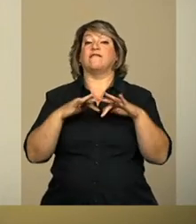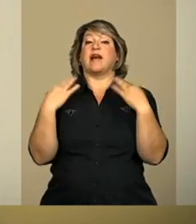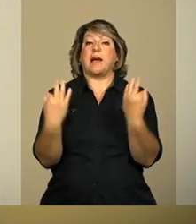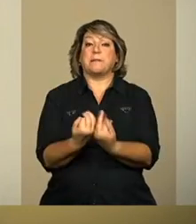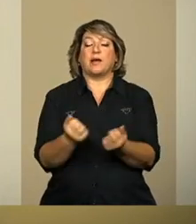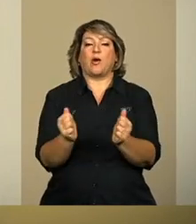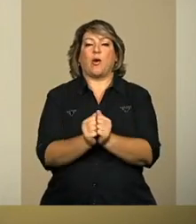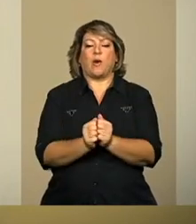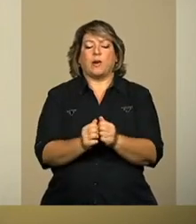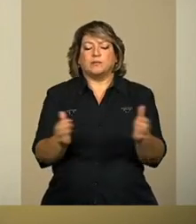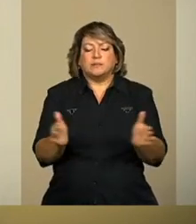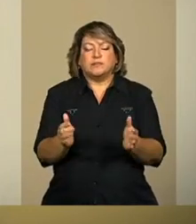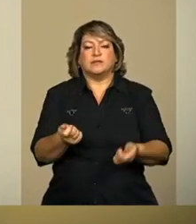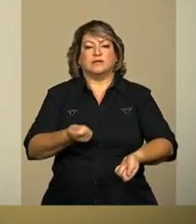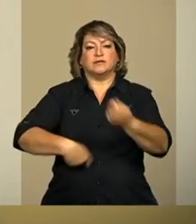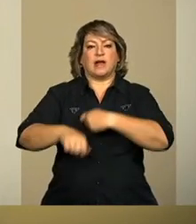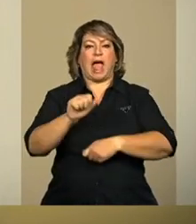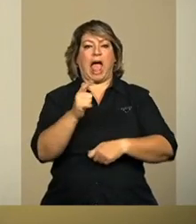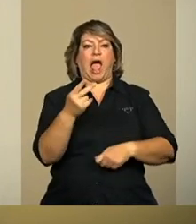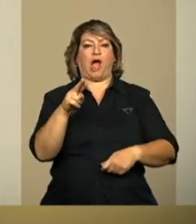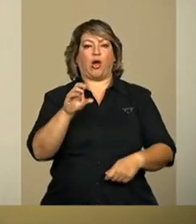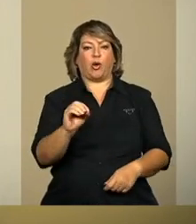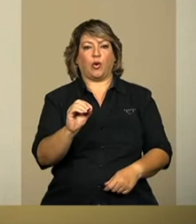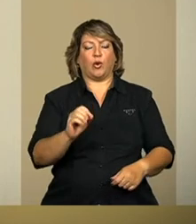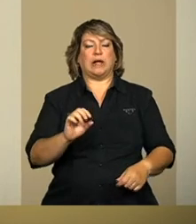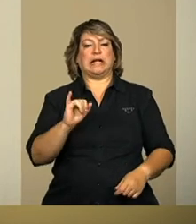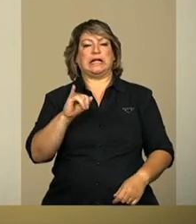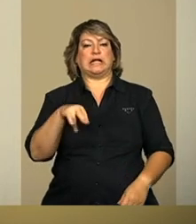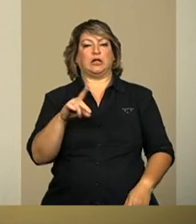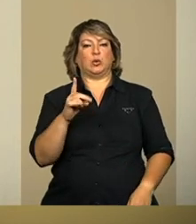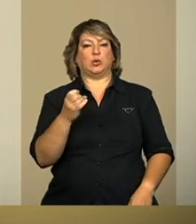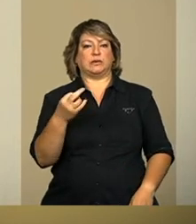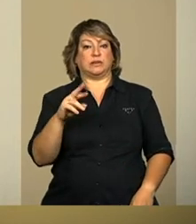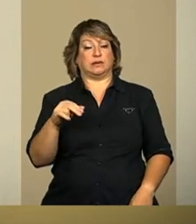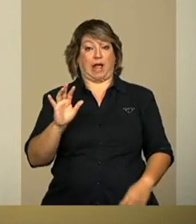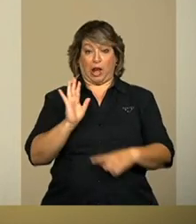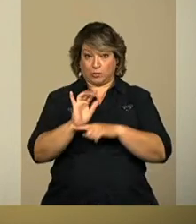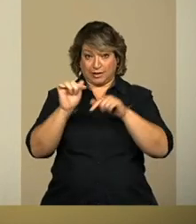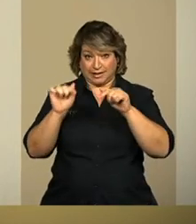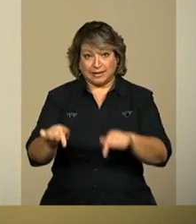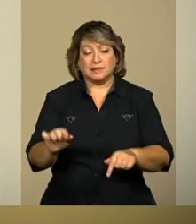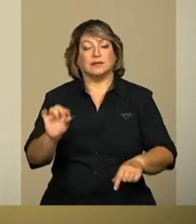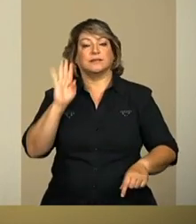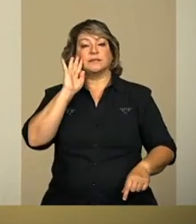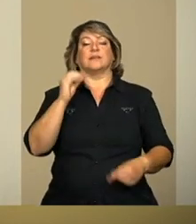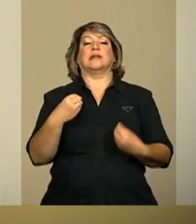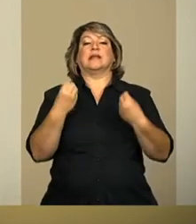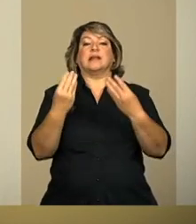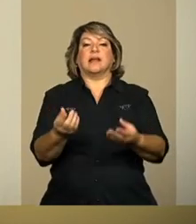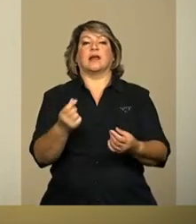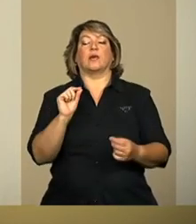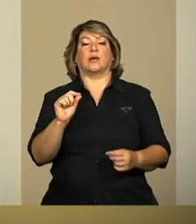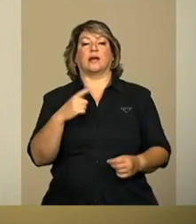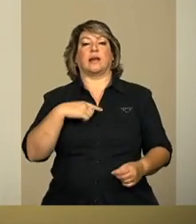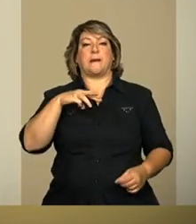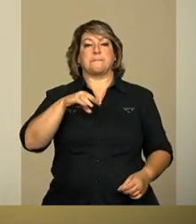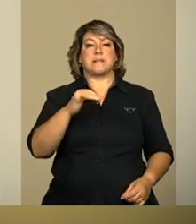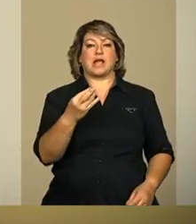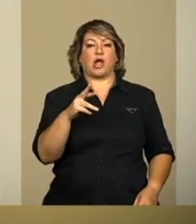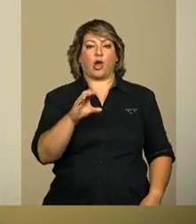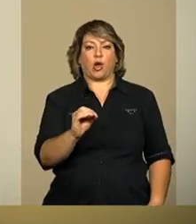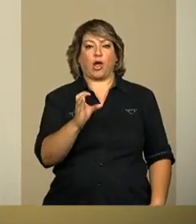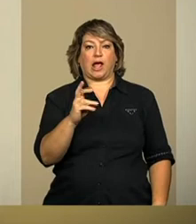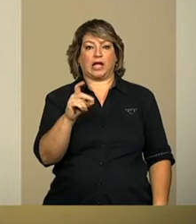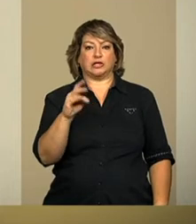com uma pequena agroindústria para ajudar esses microempreendedores Luciano nós estamos levando os benefícios do microcrédito